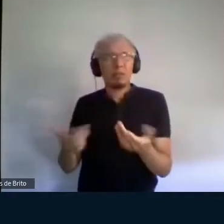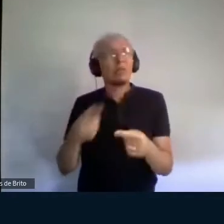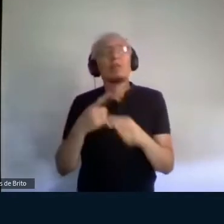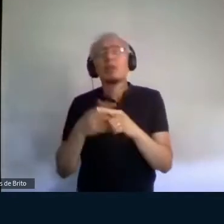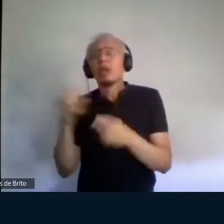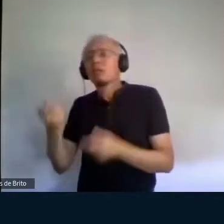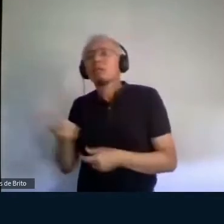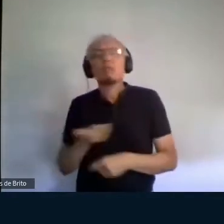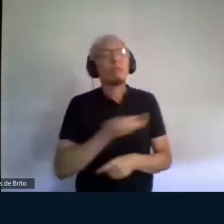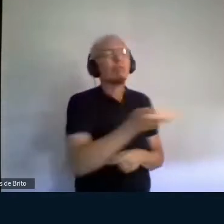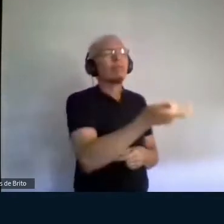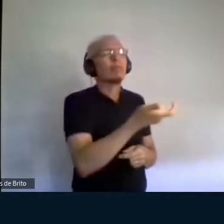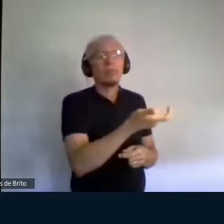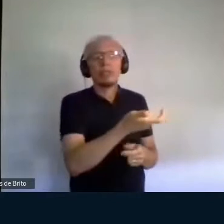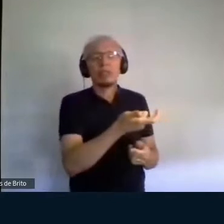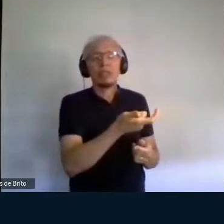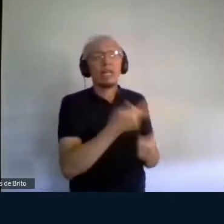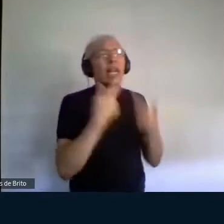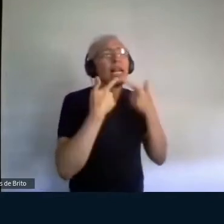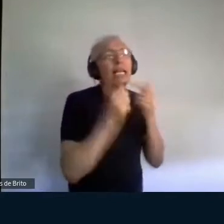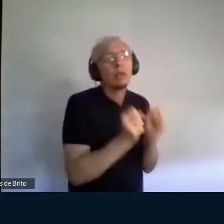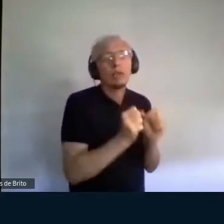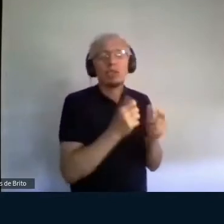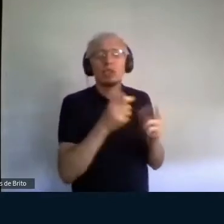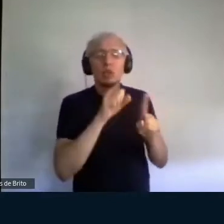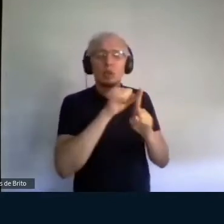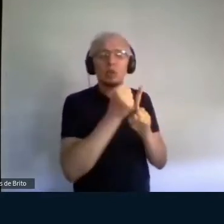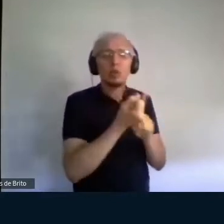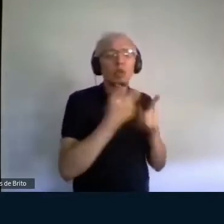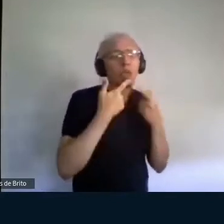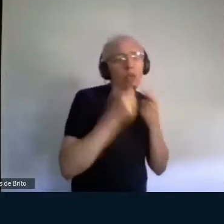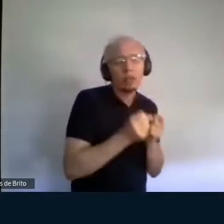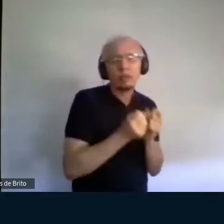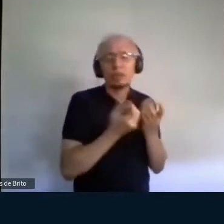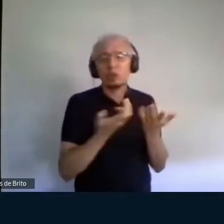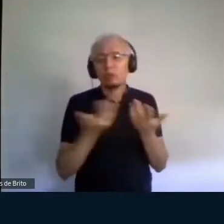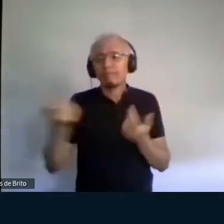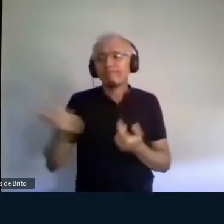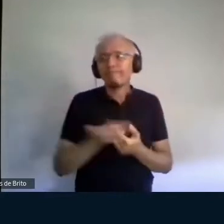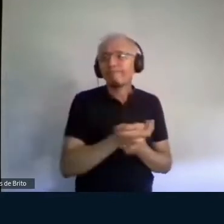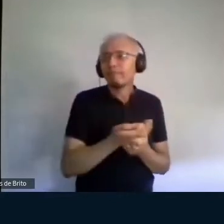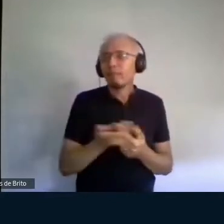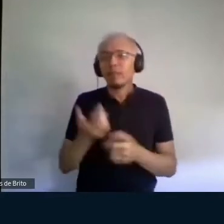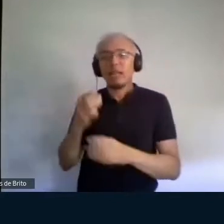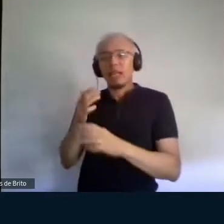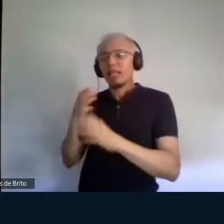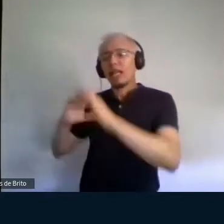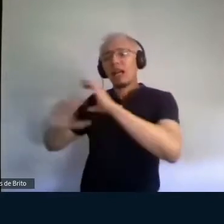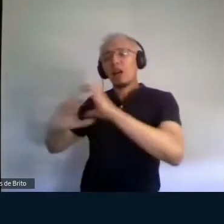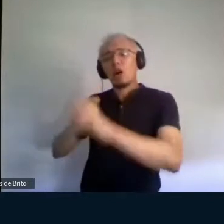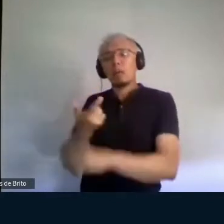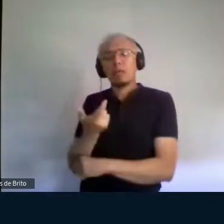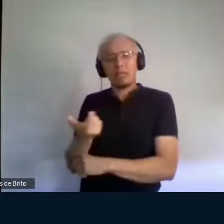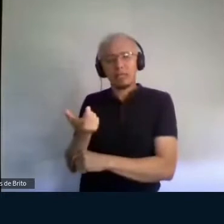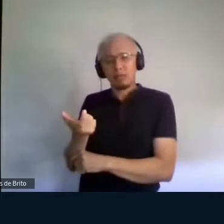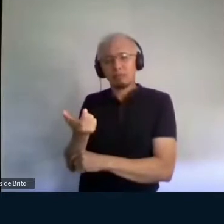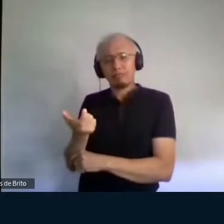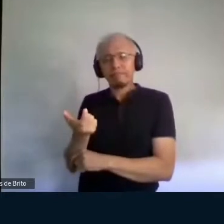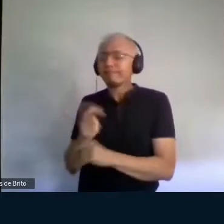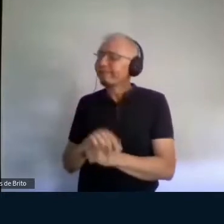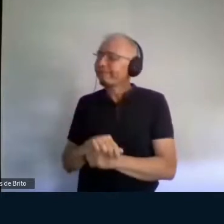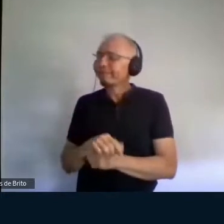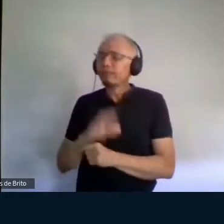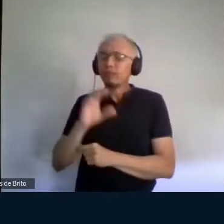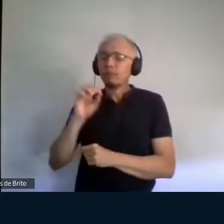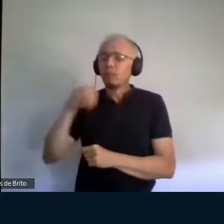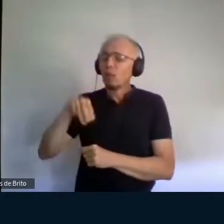num ambiente linguístico e sociolinguístico? O termo comunicação, ele vem carregado do fato de que a